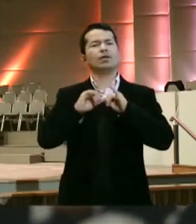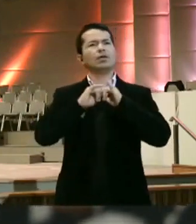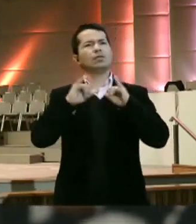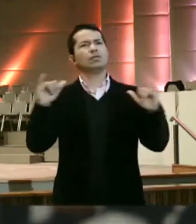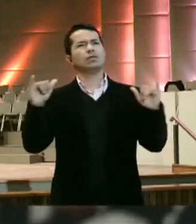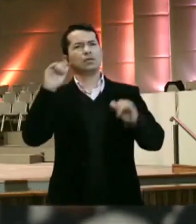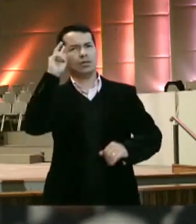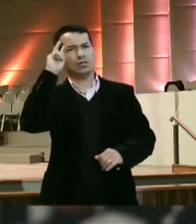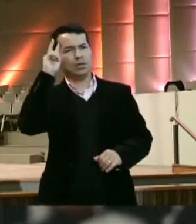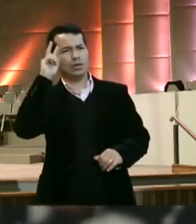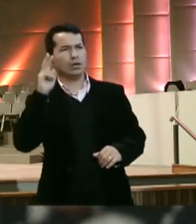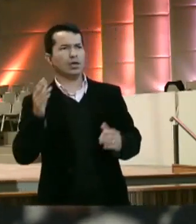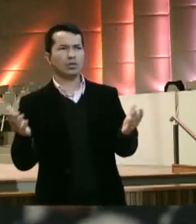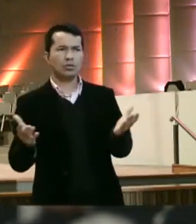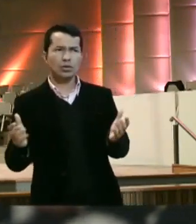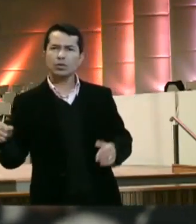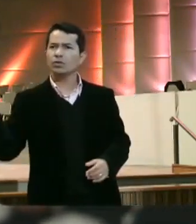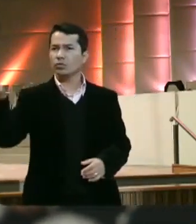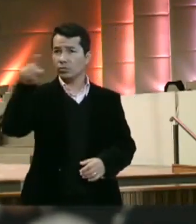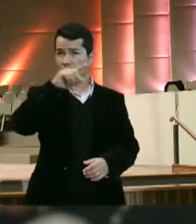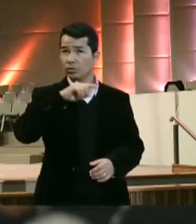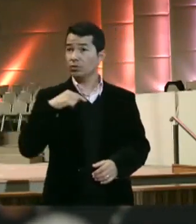memorial. Lembra que eu falei da Eucaristia?